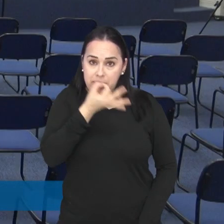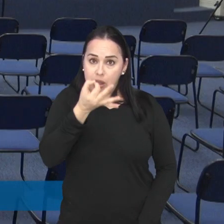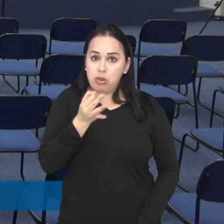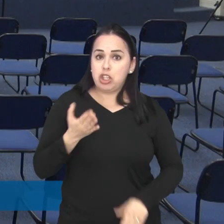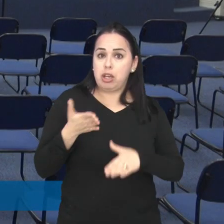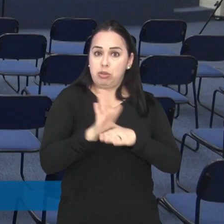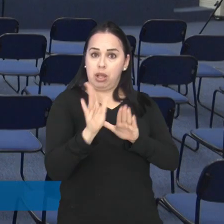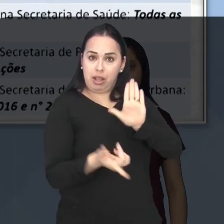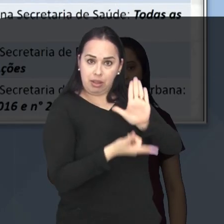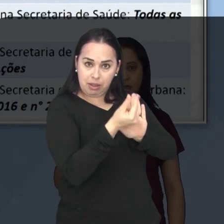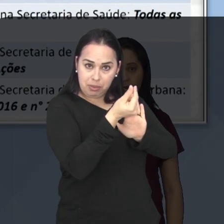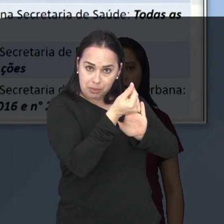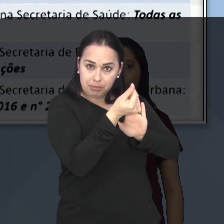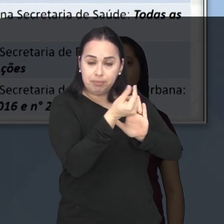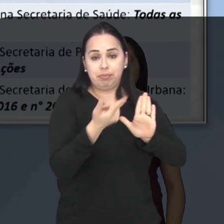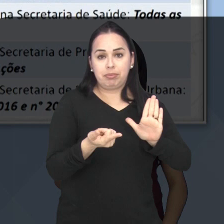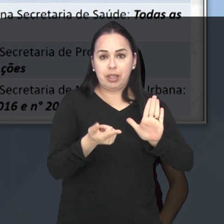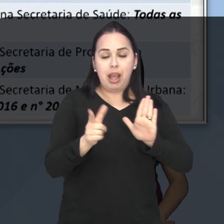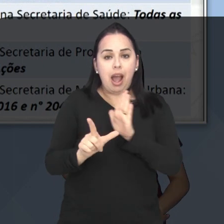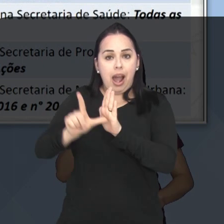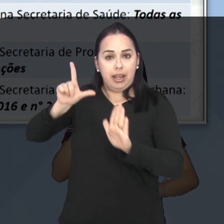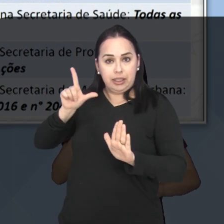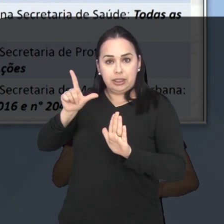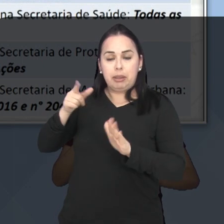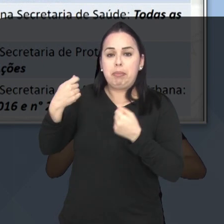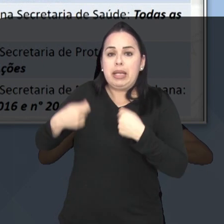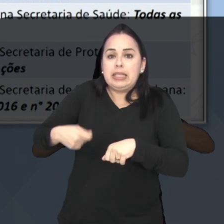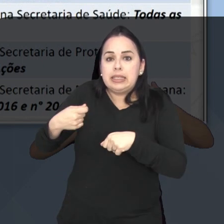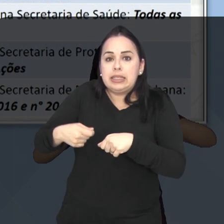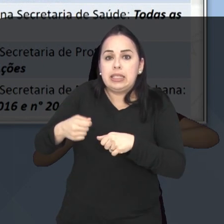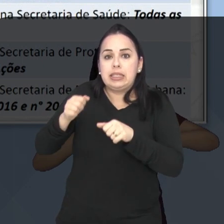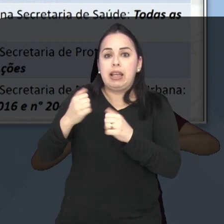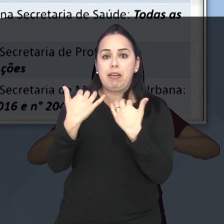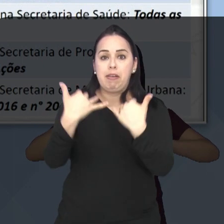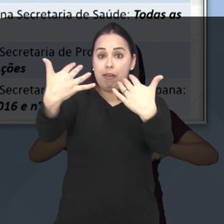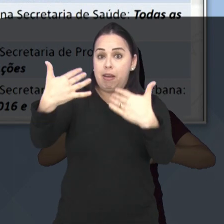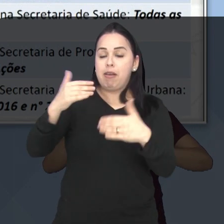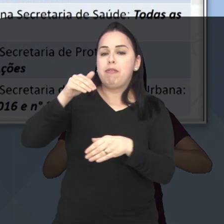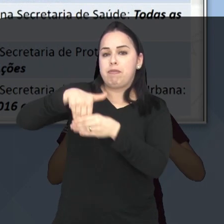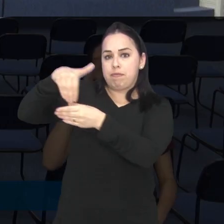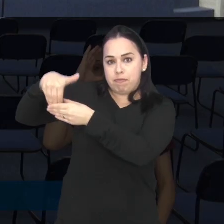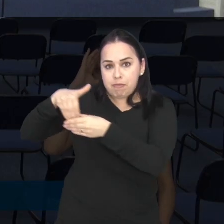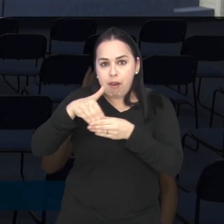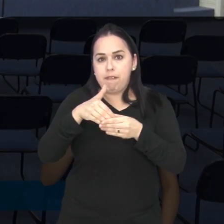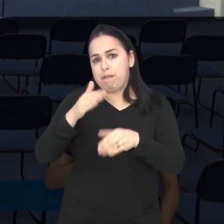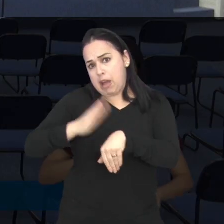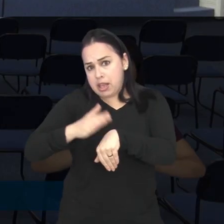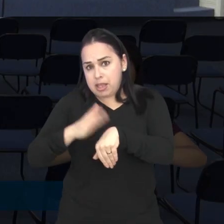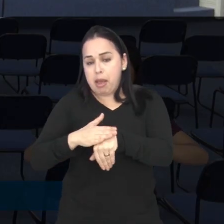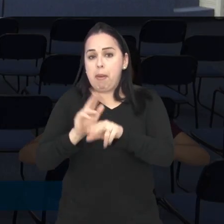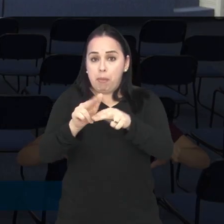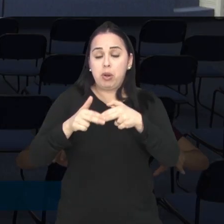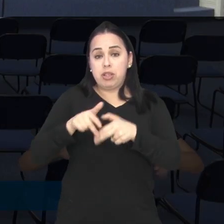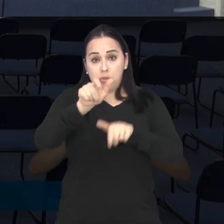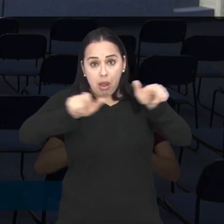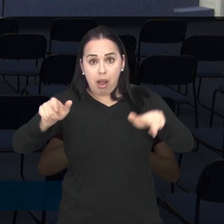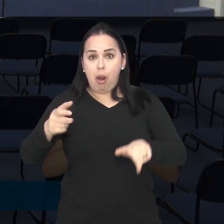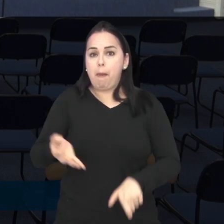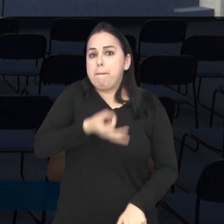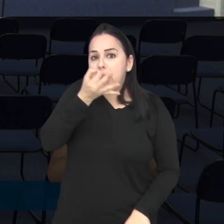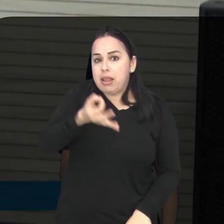da elaboração da LOA? Antes de ser elaborada, a matéria precisa passar por audiências públicas. E é aí que entra o papel